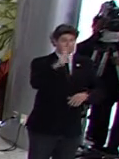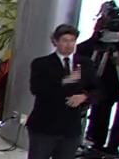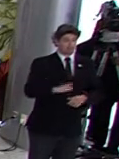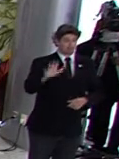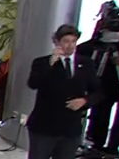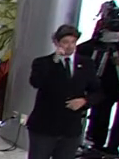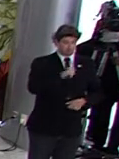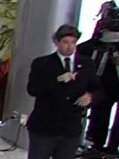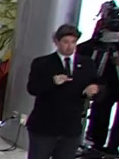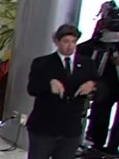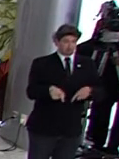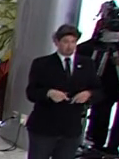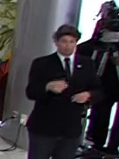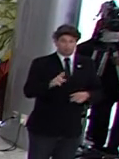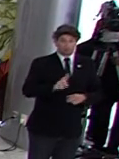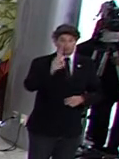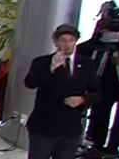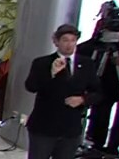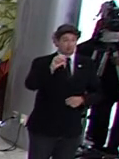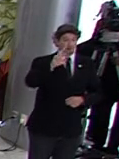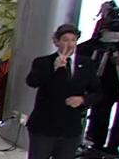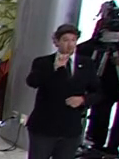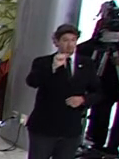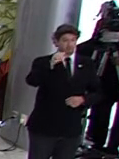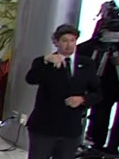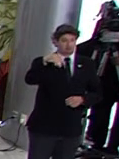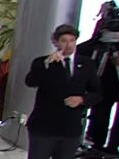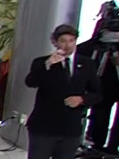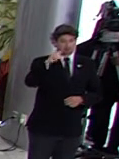Camponesas, representando a Via Campesina.